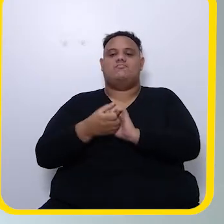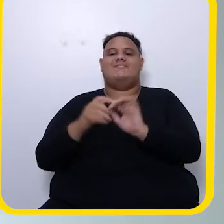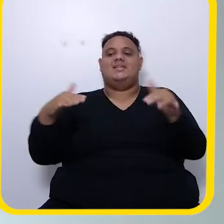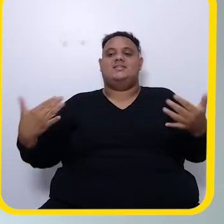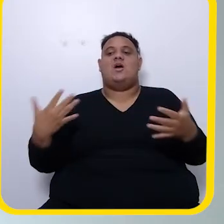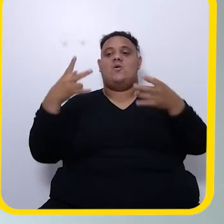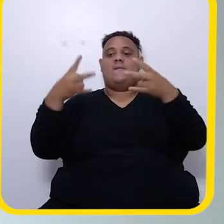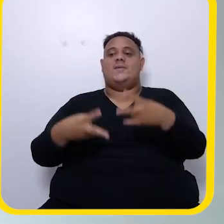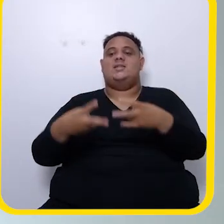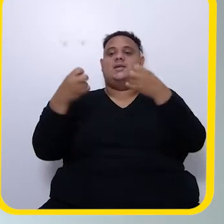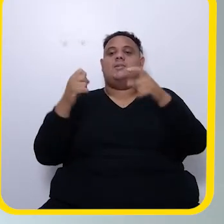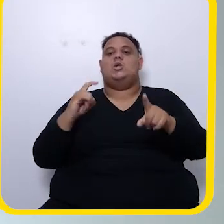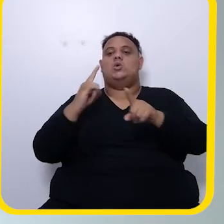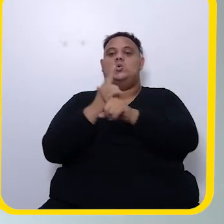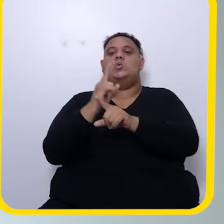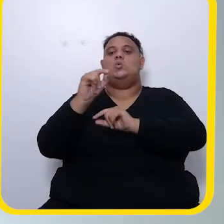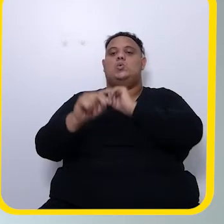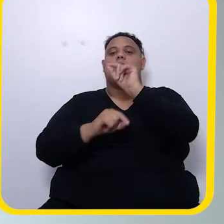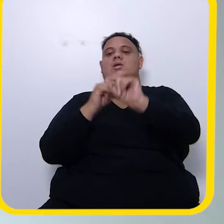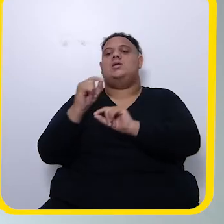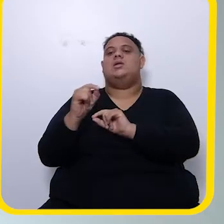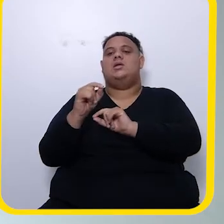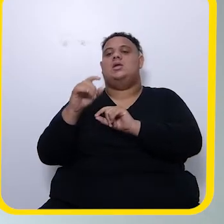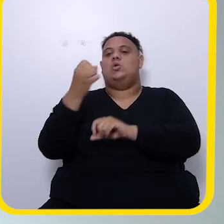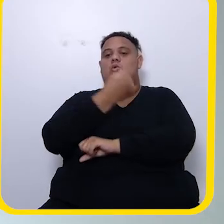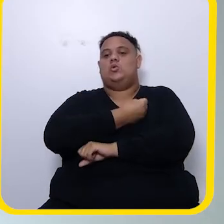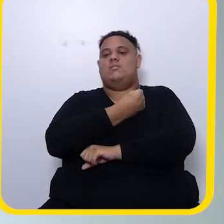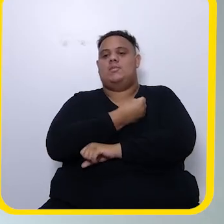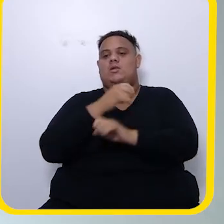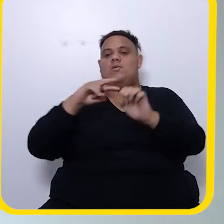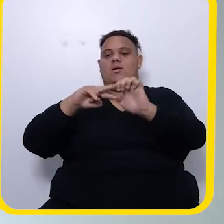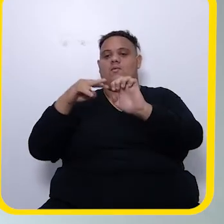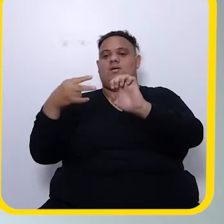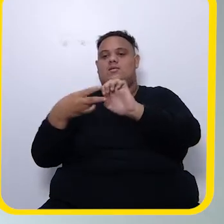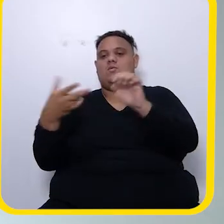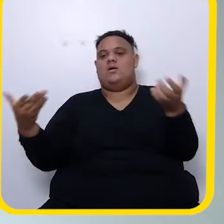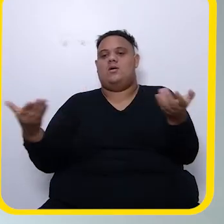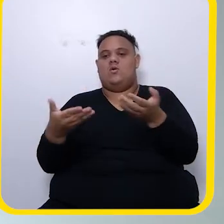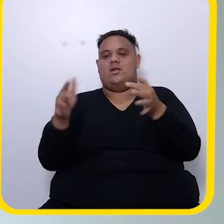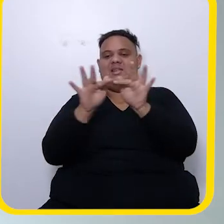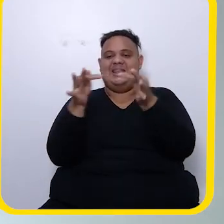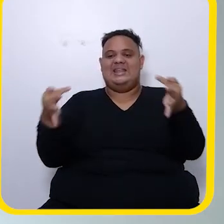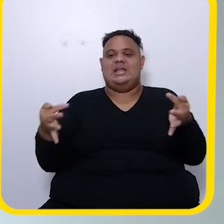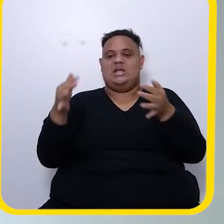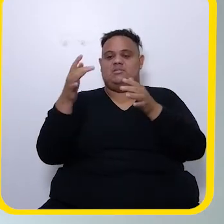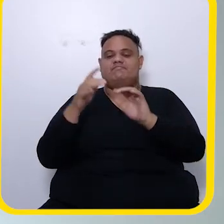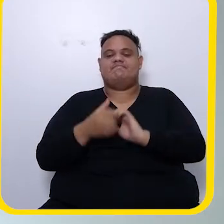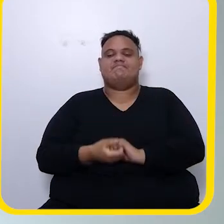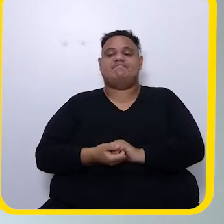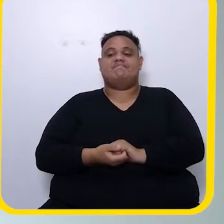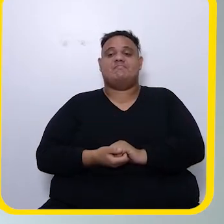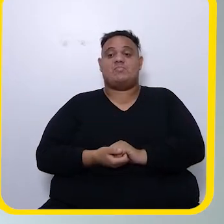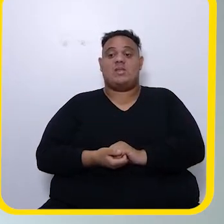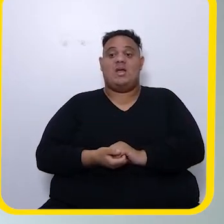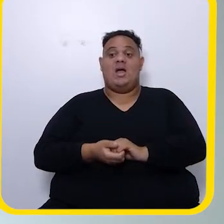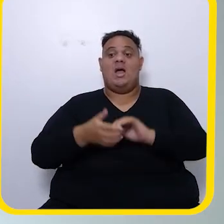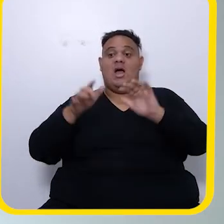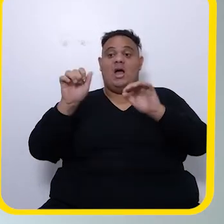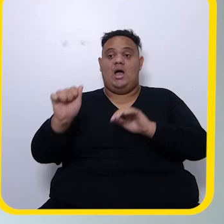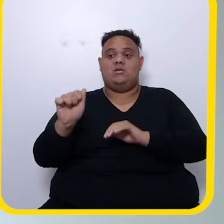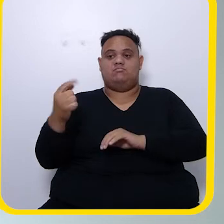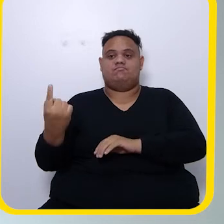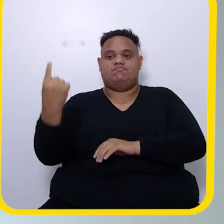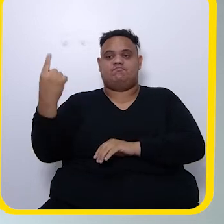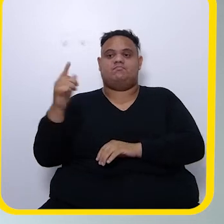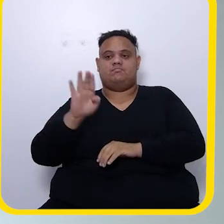lá. Vamos encontrar aí os coeficientes dessa equação agora, mais simplificada possível. O A é 1,